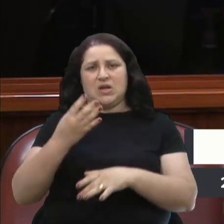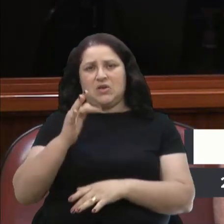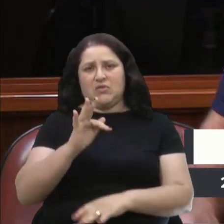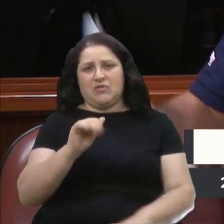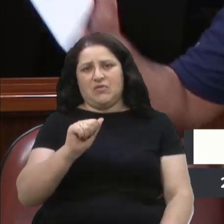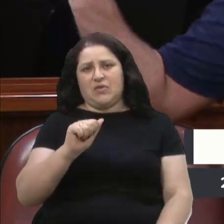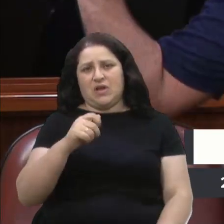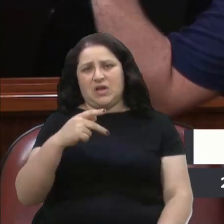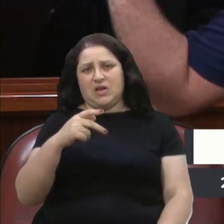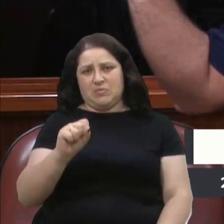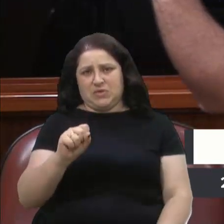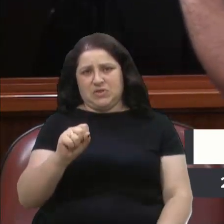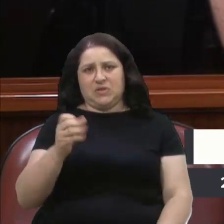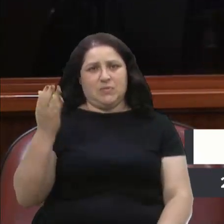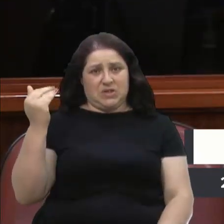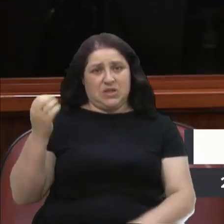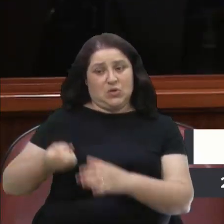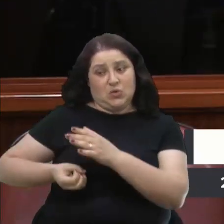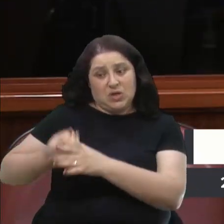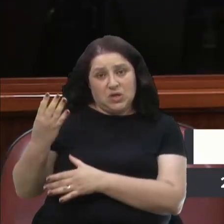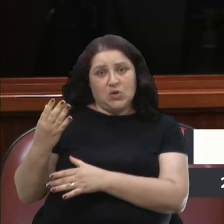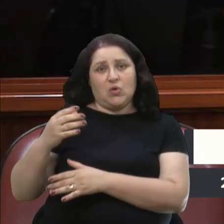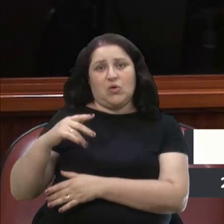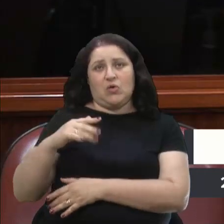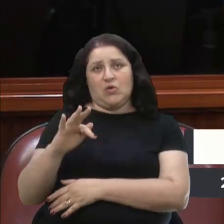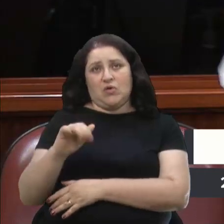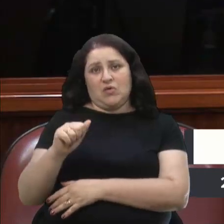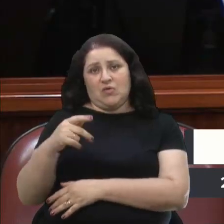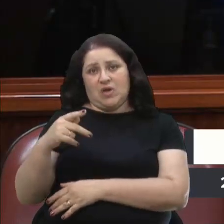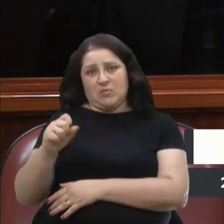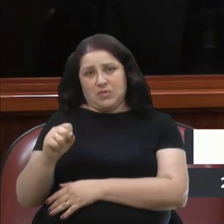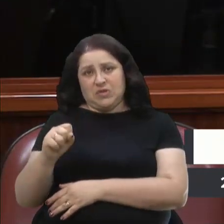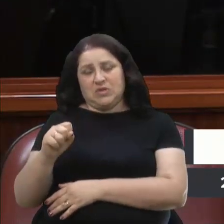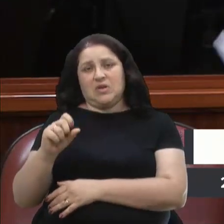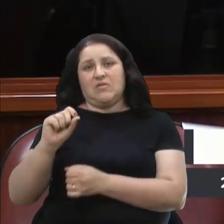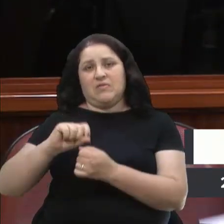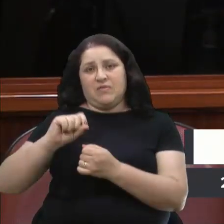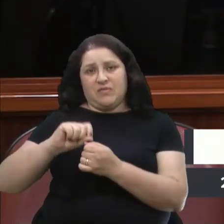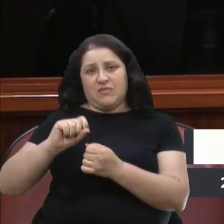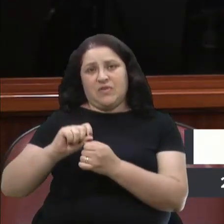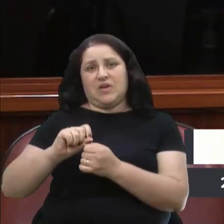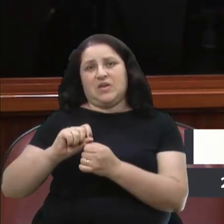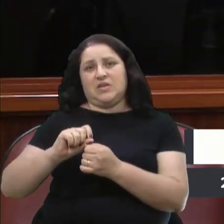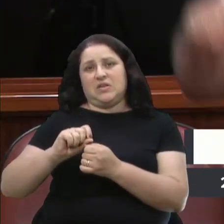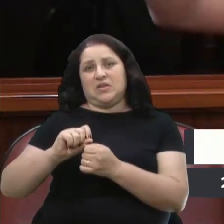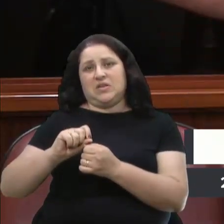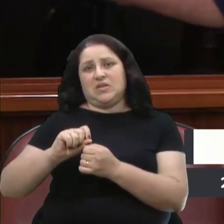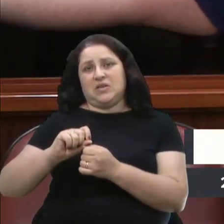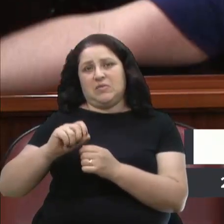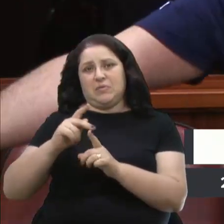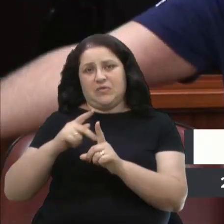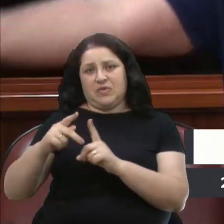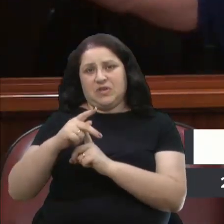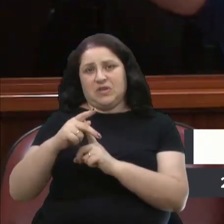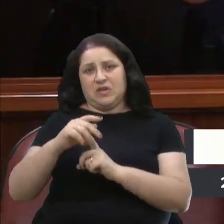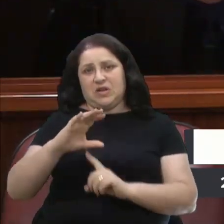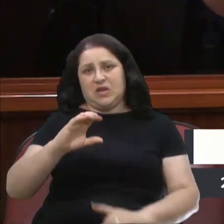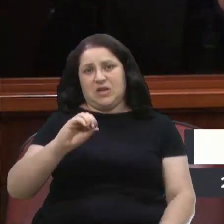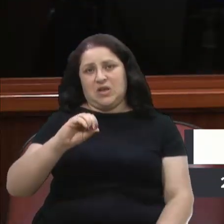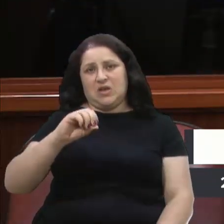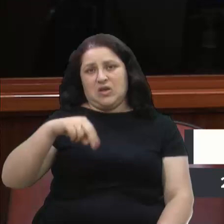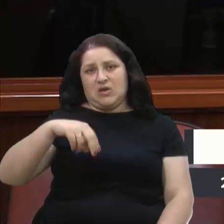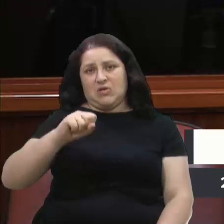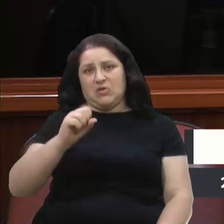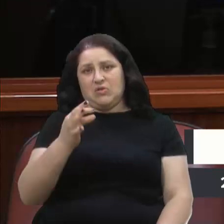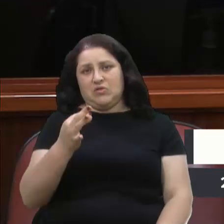FAPS. Quando o FAPS foi criado, se constituiu uma constituinte previdenciária, 250 delegados,